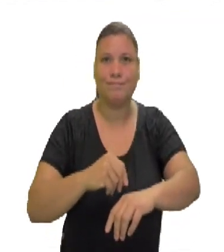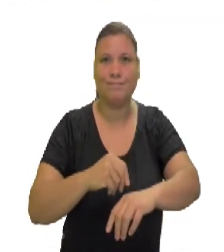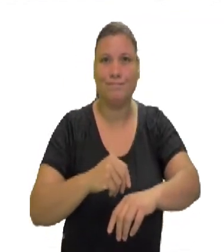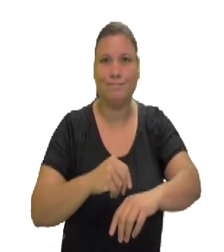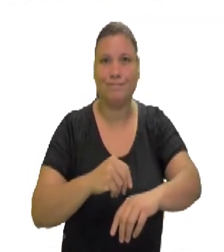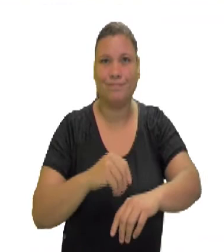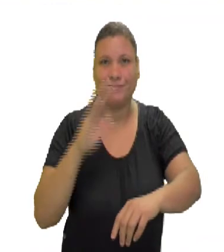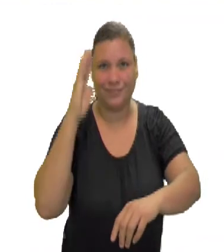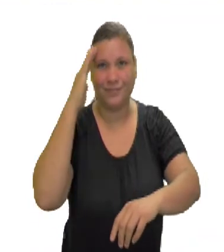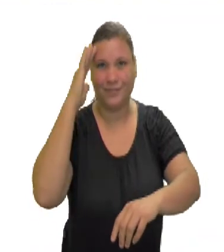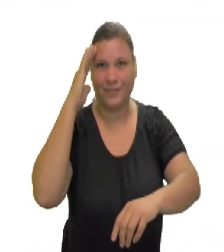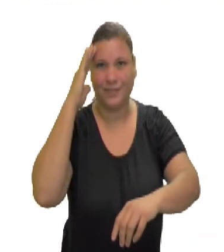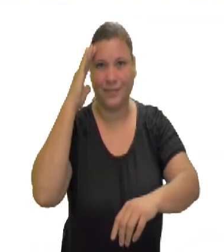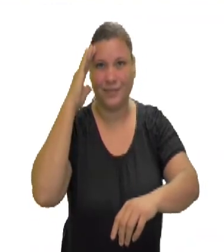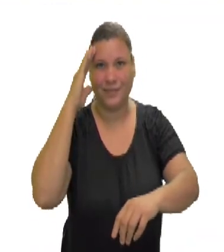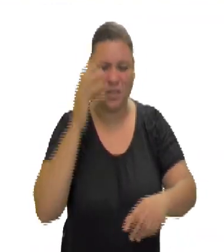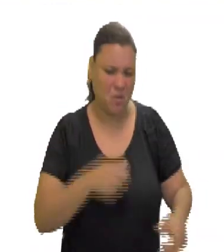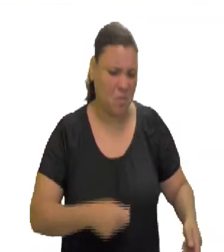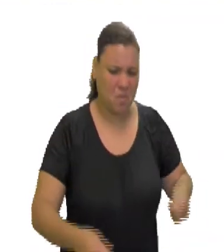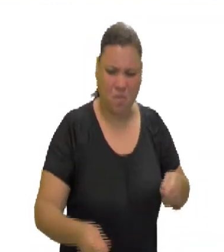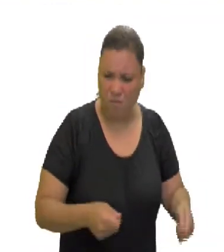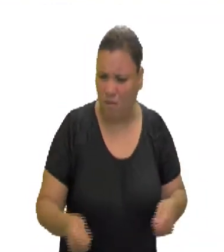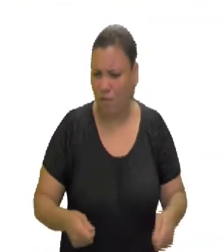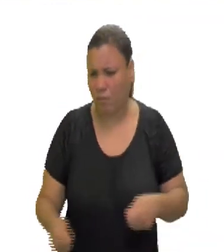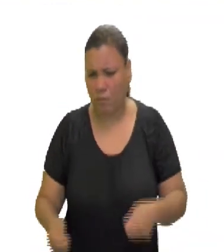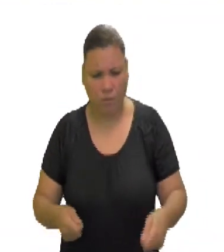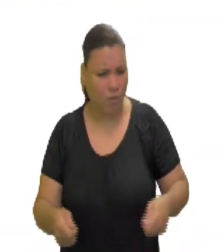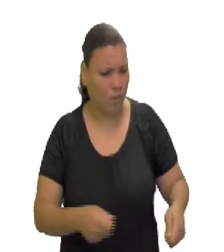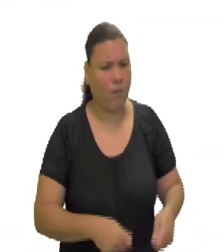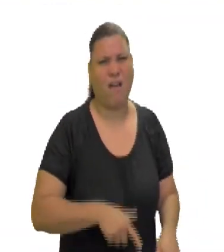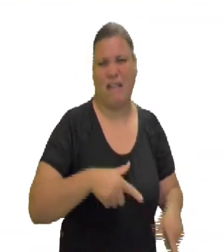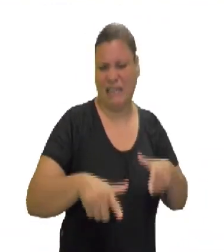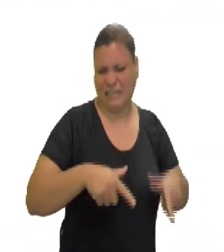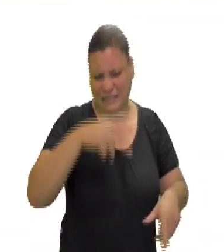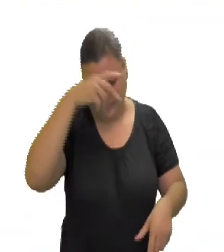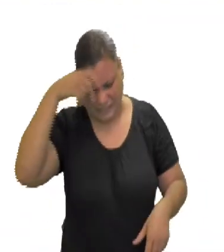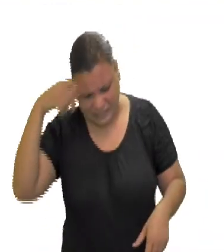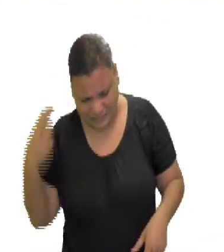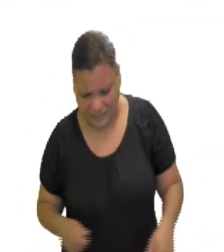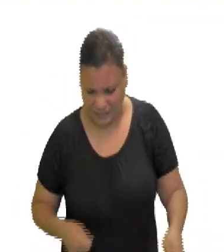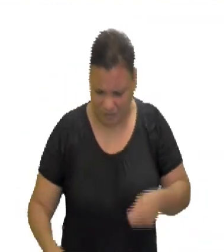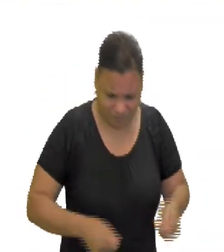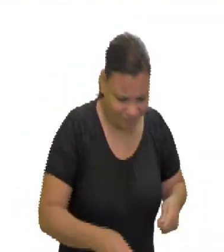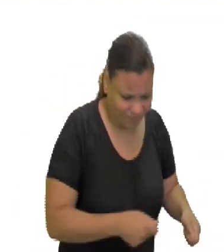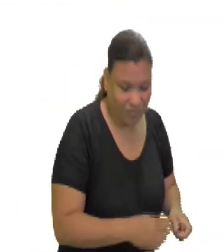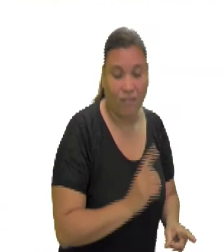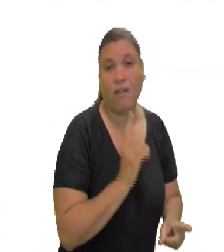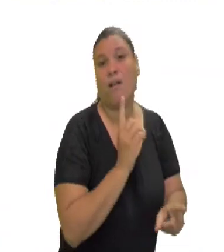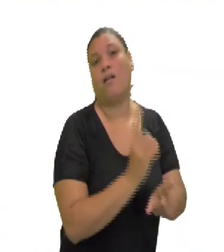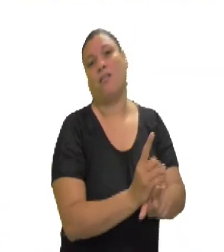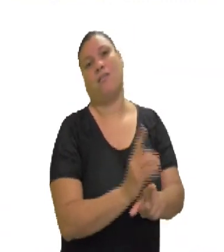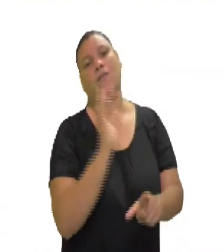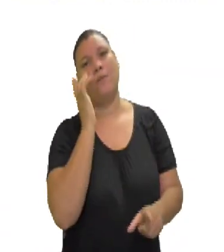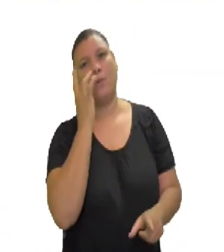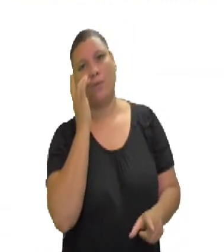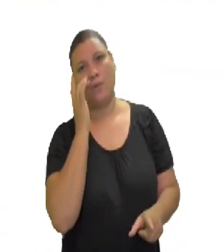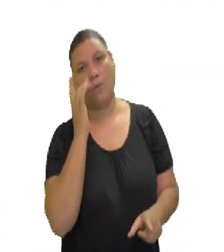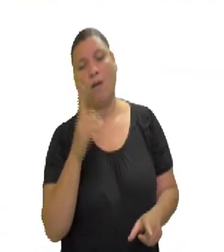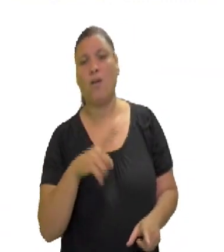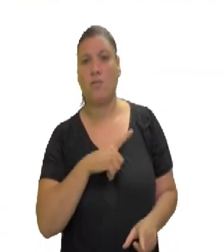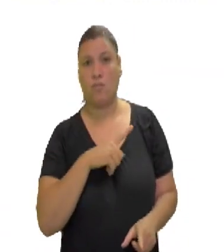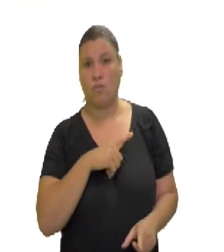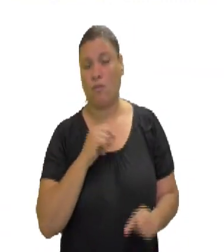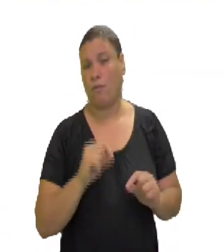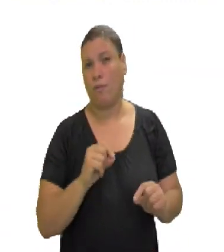sedimentos e iam peneirando até encontrar pedrinhas bem pequenas de ouro, ou às vezes encontravam pedras maiores e